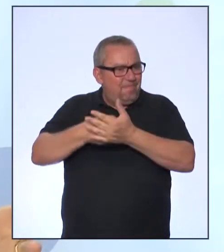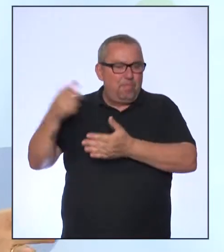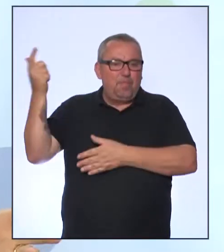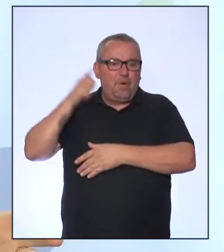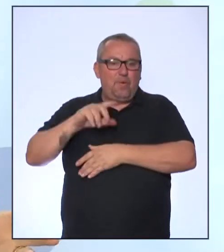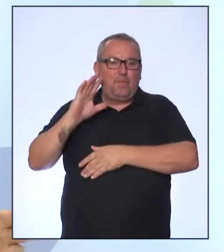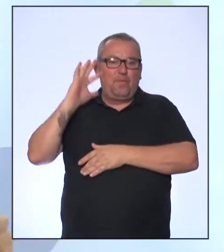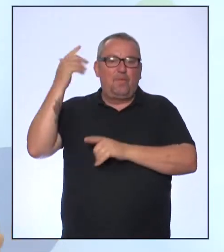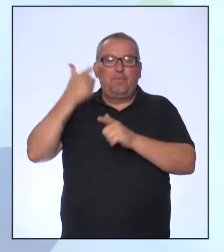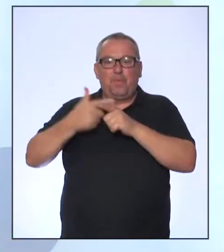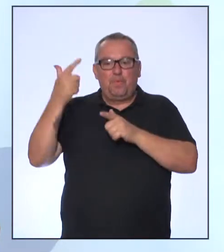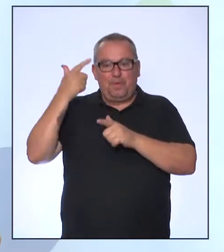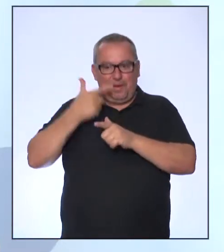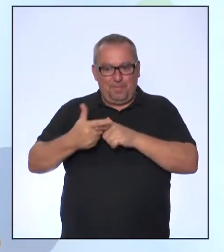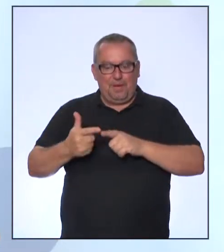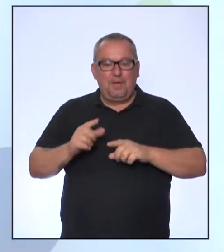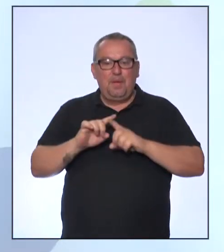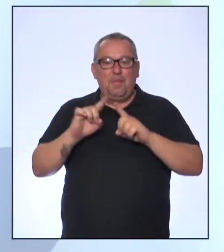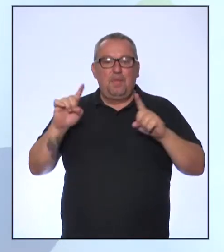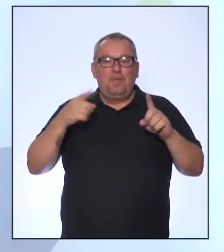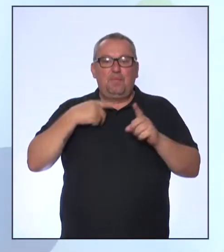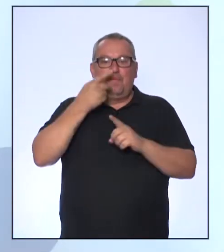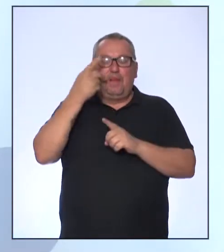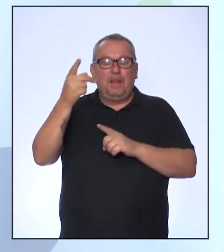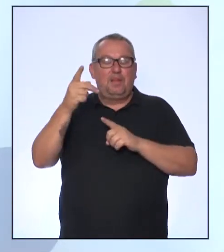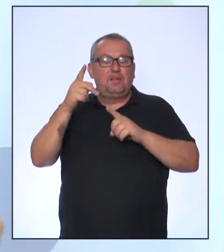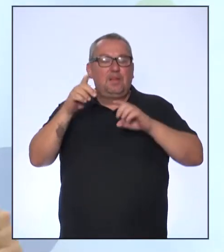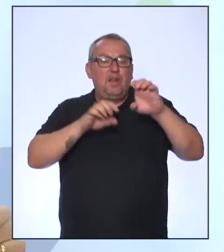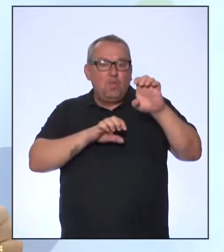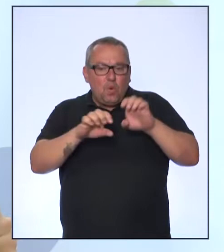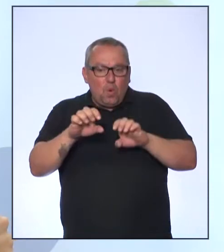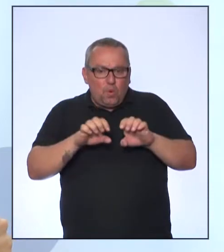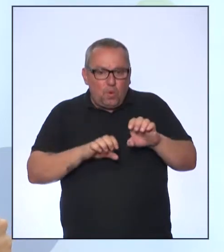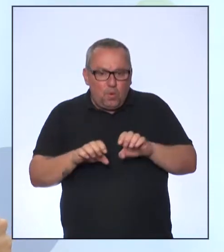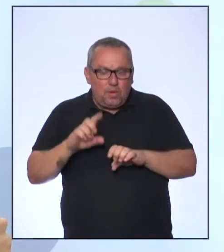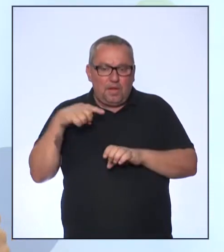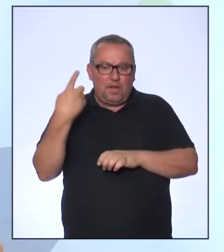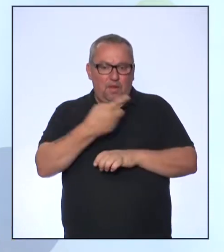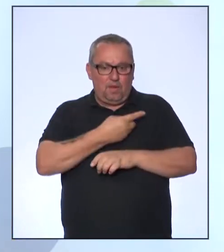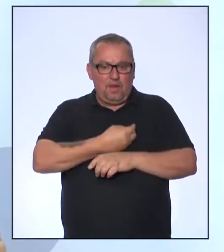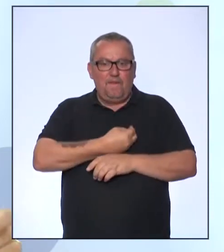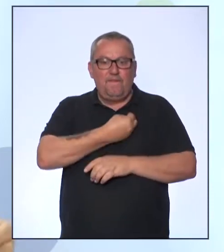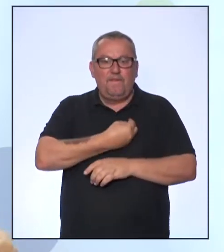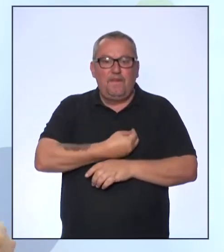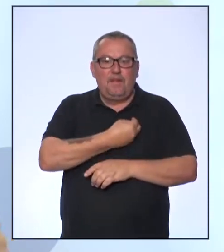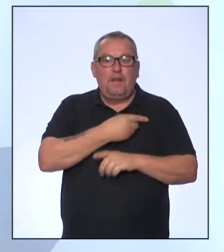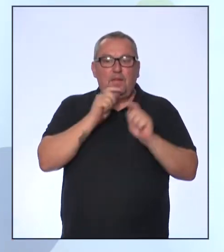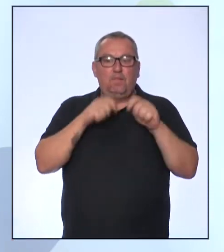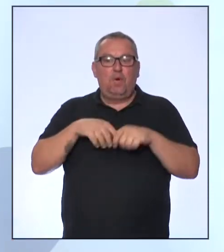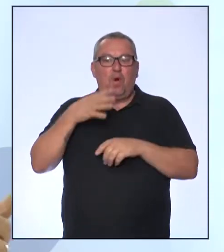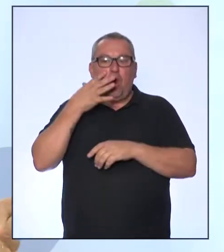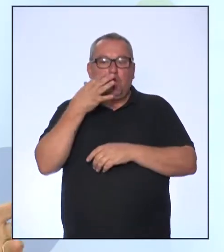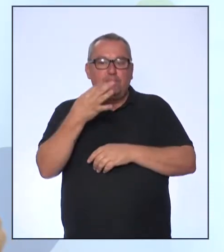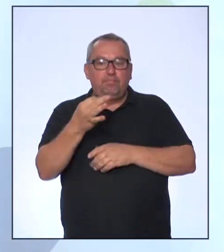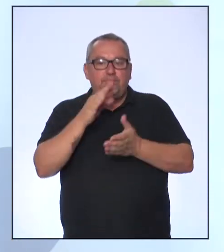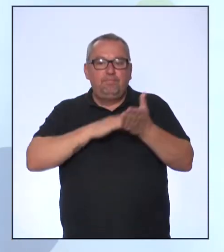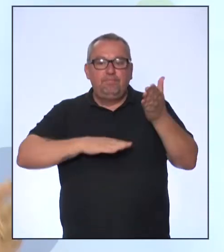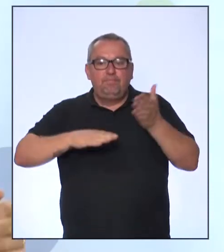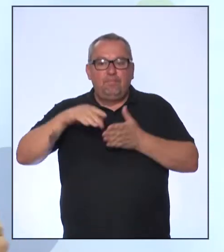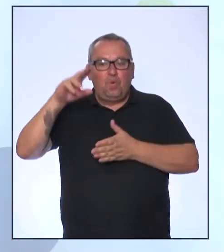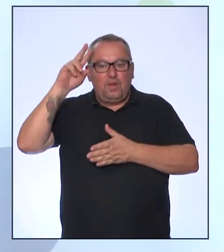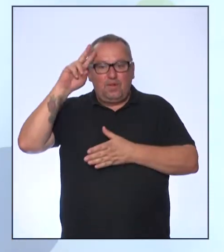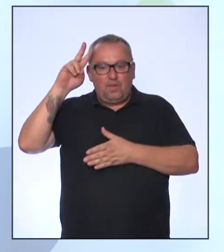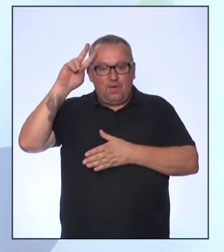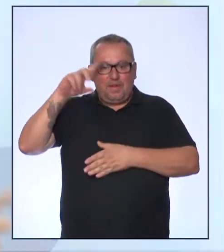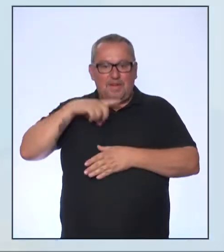problema histórico. Mas por falar em estrutura dessa história da nossa vida, a gente pode observar que toda a história ela tem